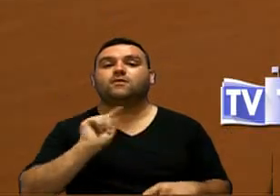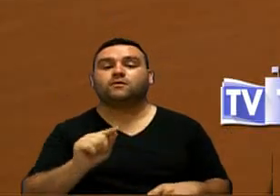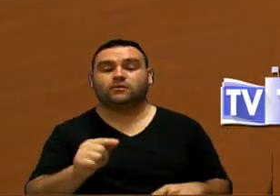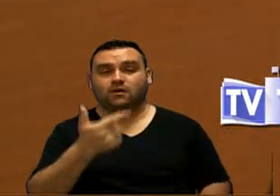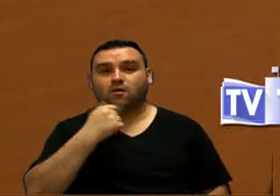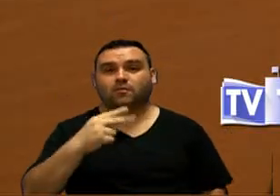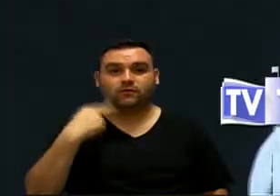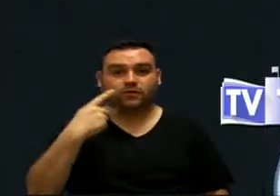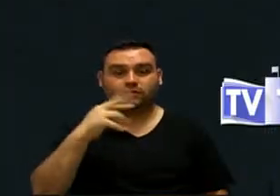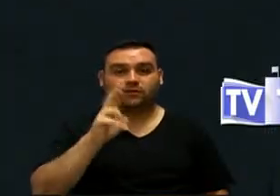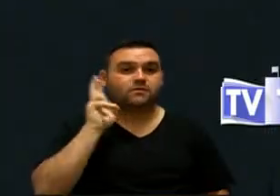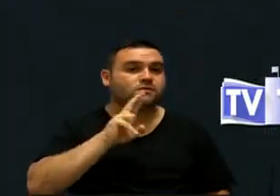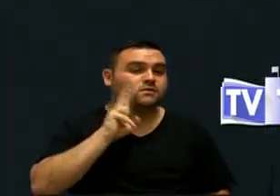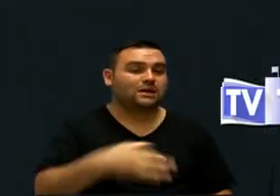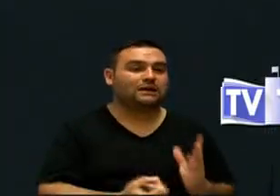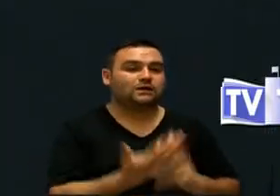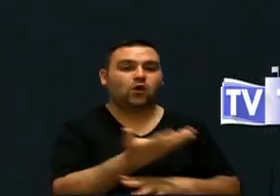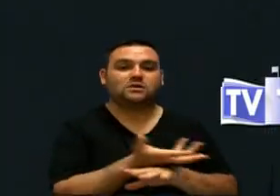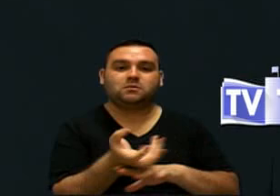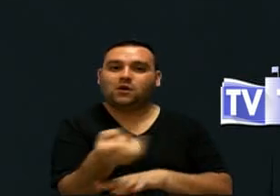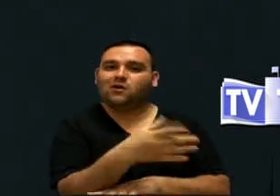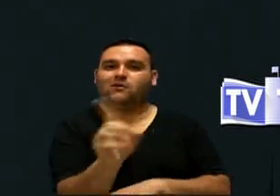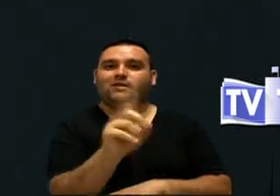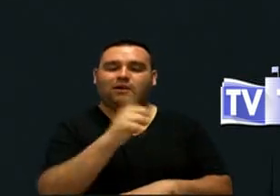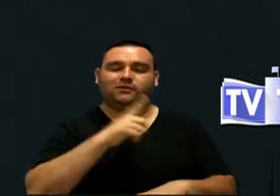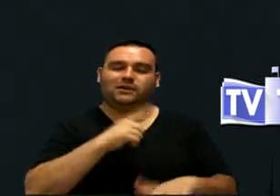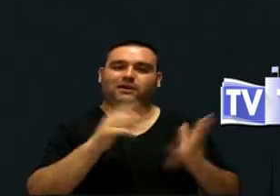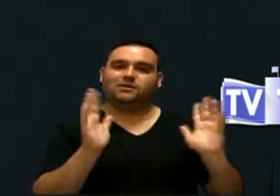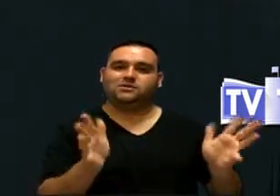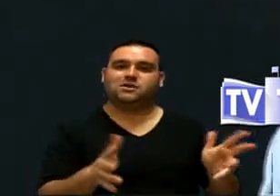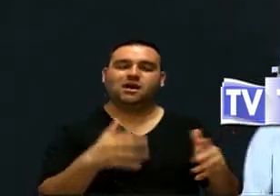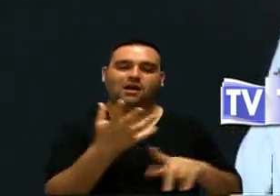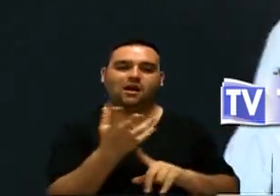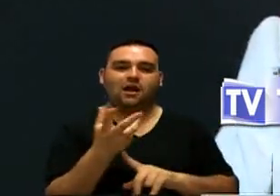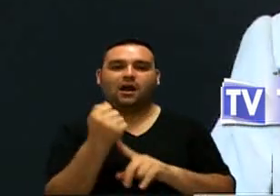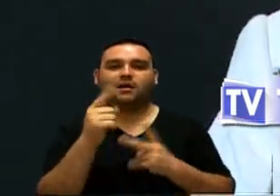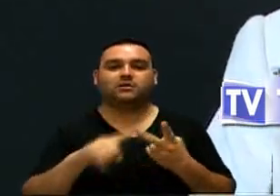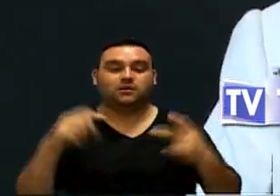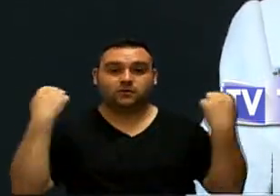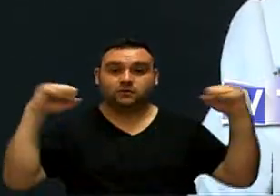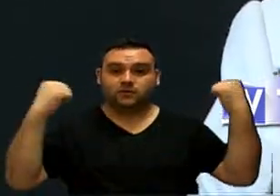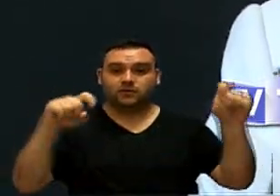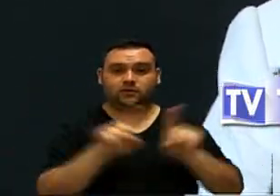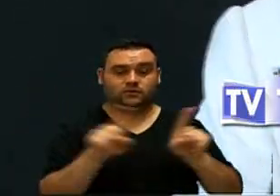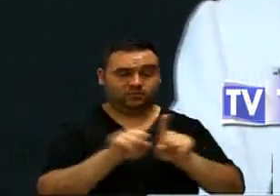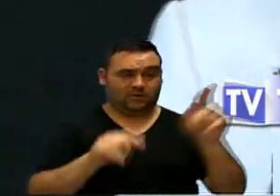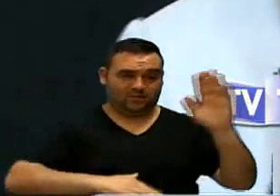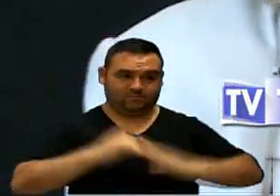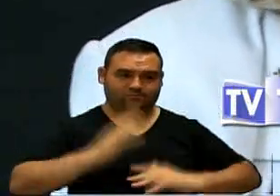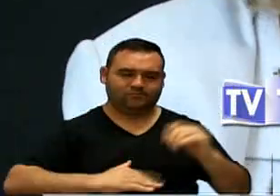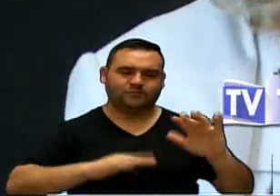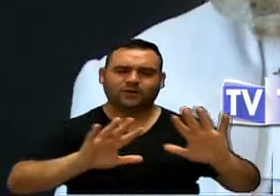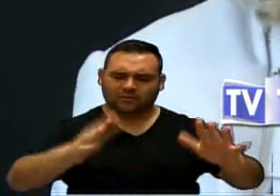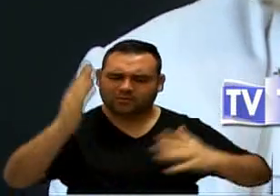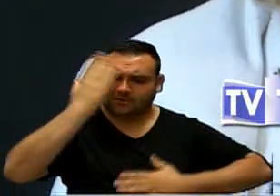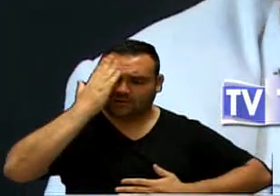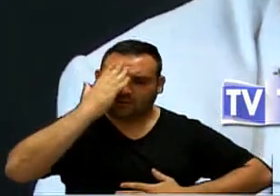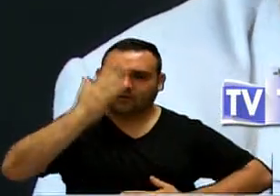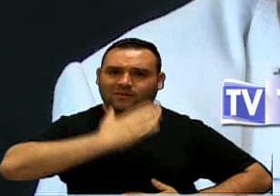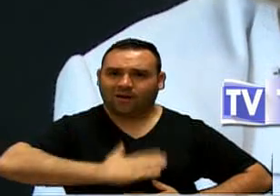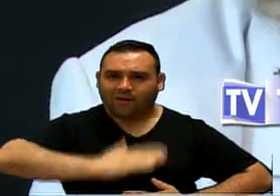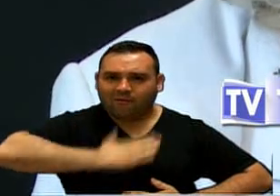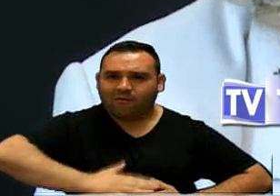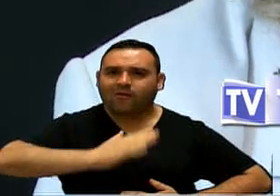vereador Renan não criou nenhuma disciplina nova. Ela já existe na rede, é disciplina de artes e educação física, tem especialista... Não, eu sei,